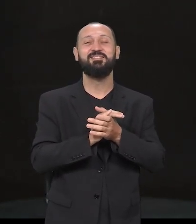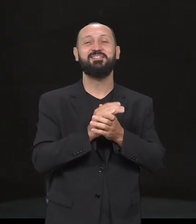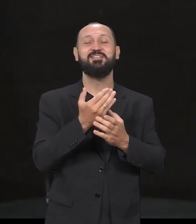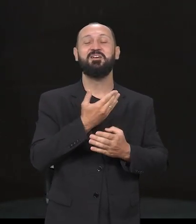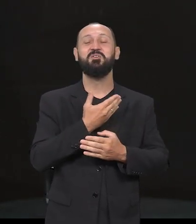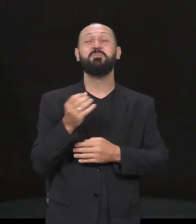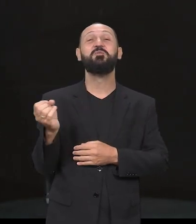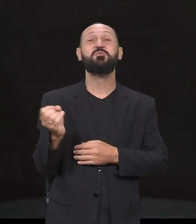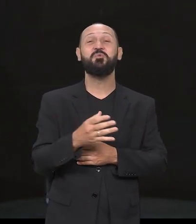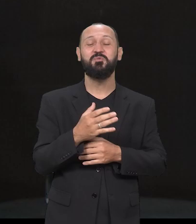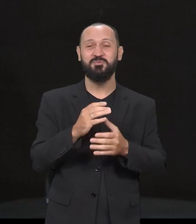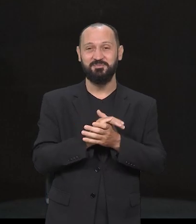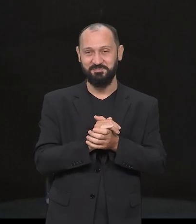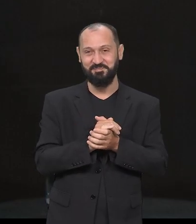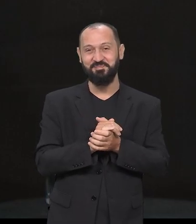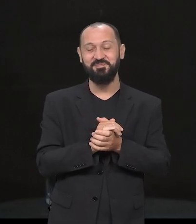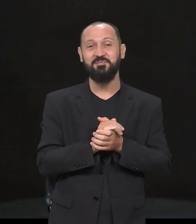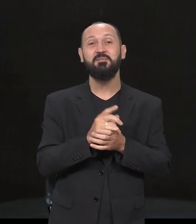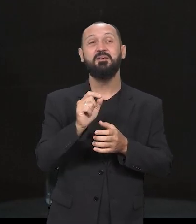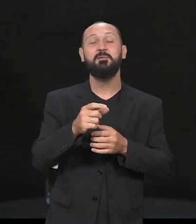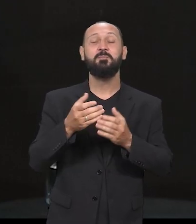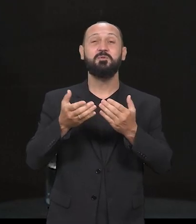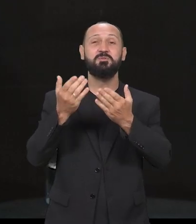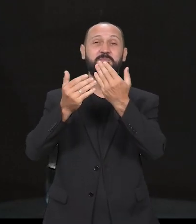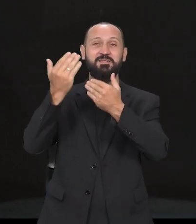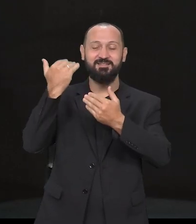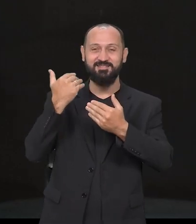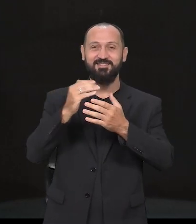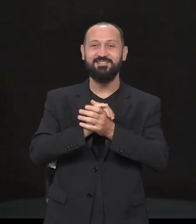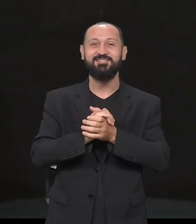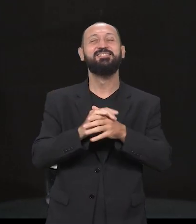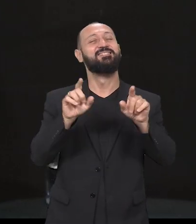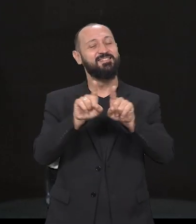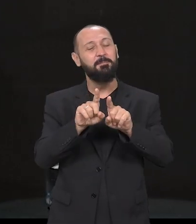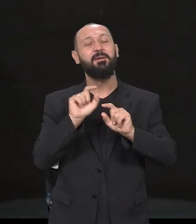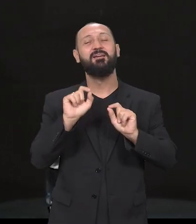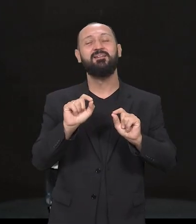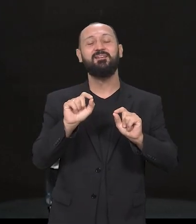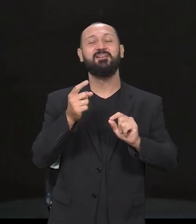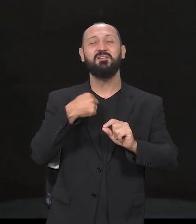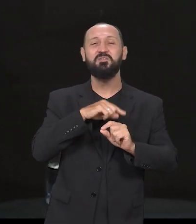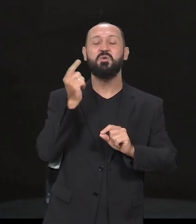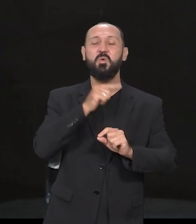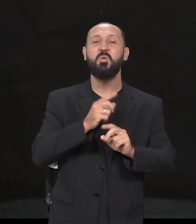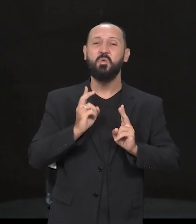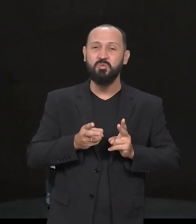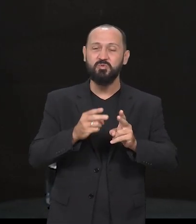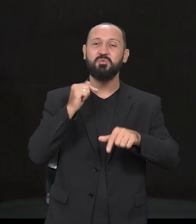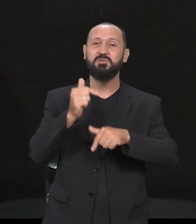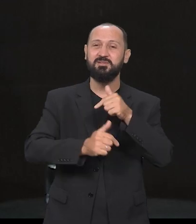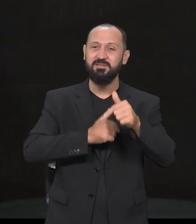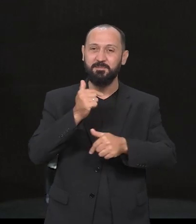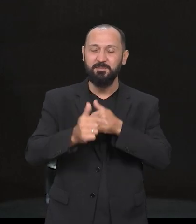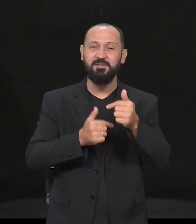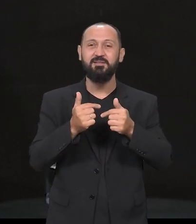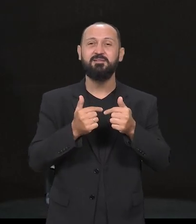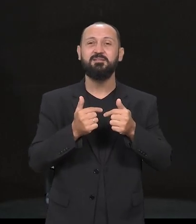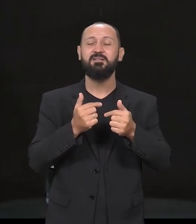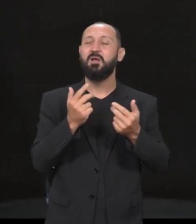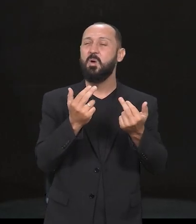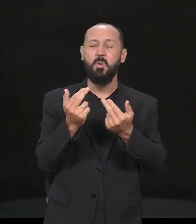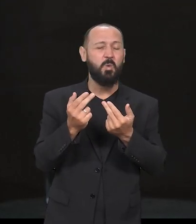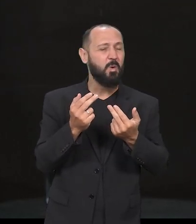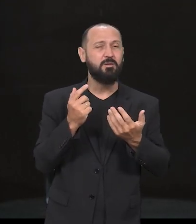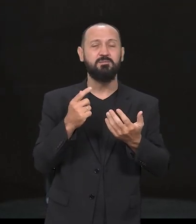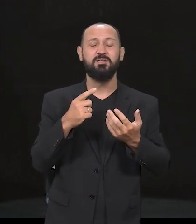colegas mais novos, e para os mais antigos também, que a gente continue trabalhando como